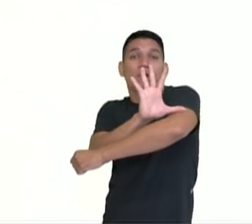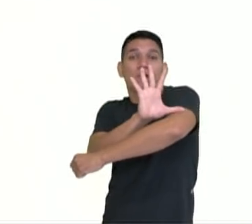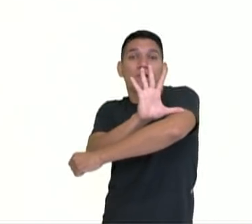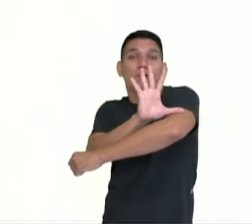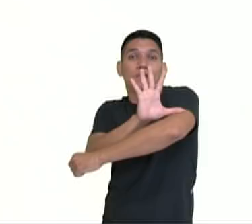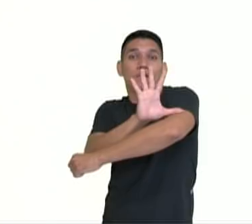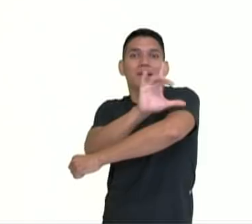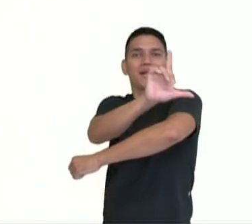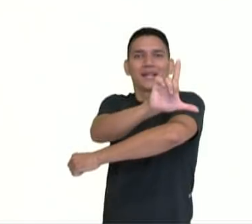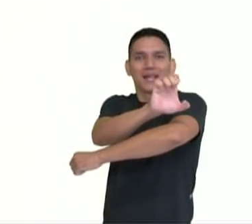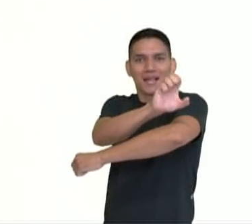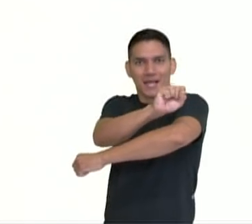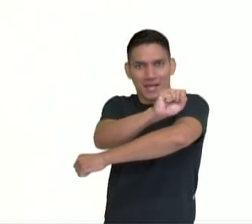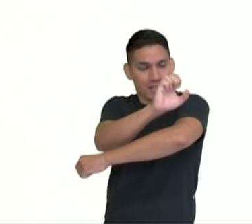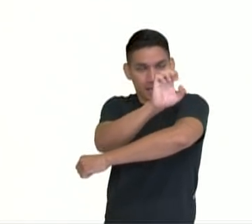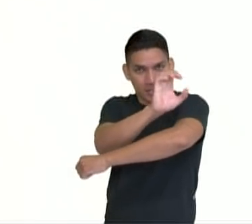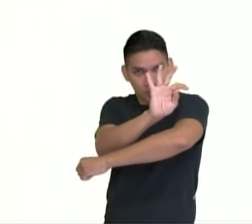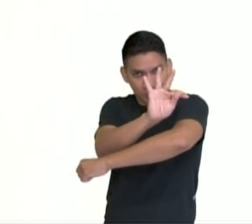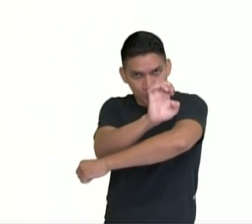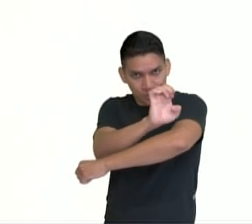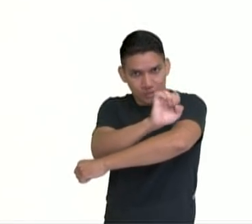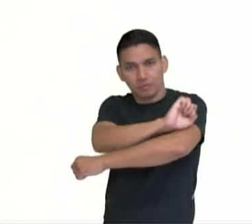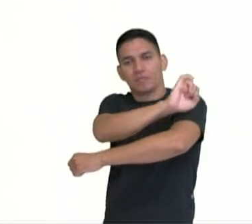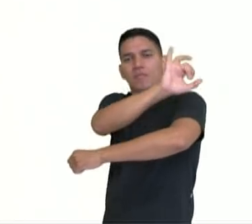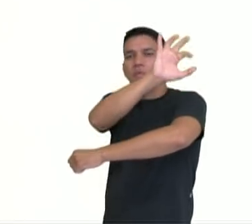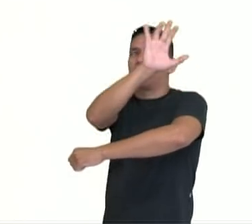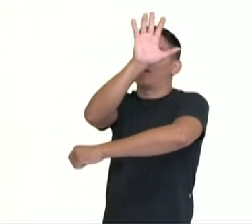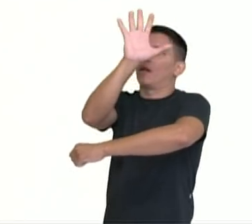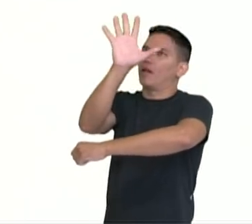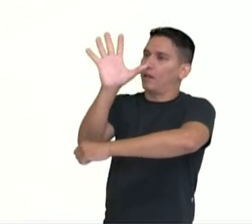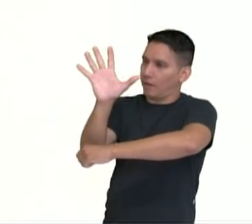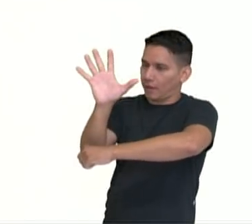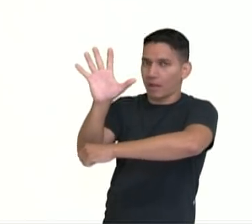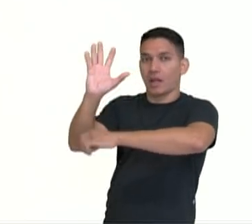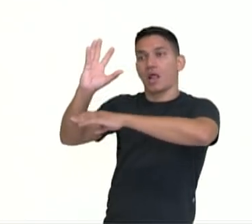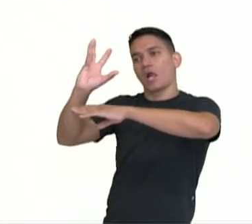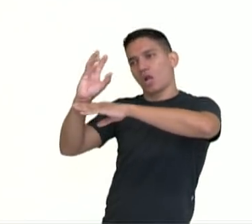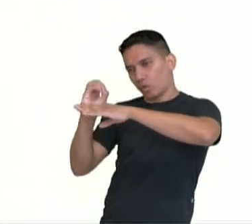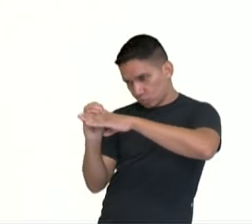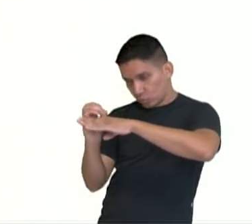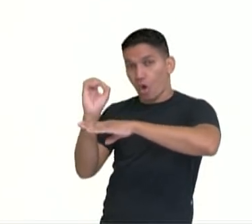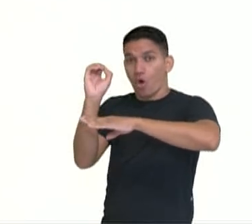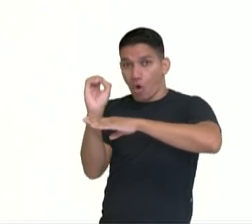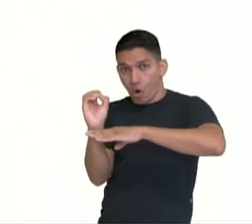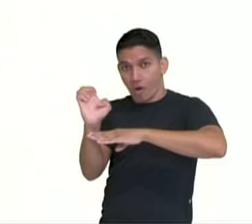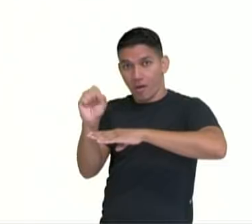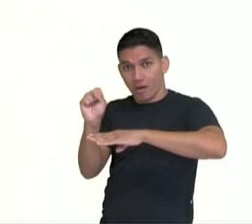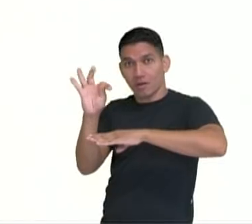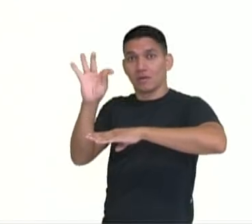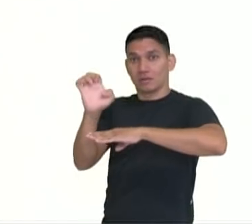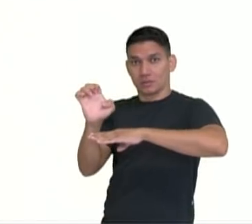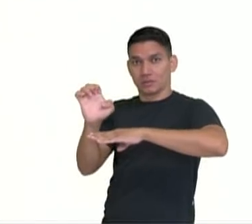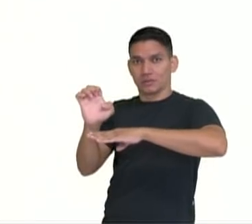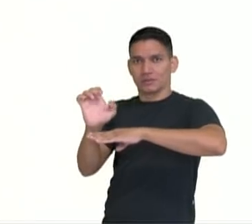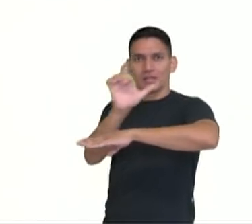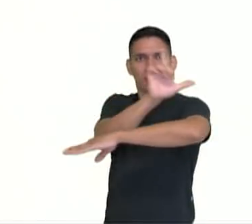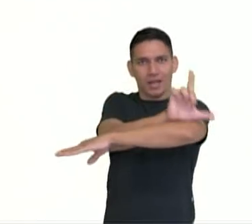na direção leste, se desloca e se põe na direção oeste. Então